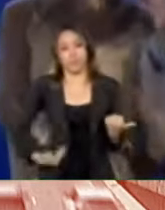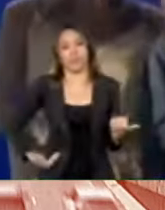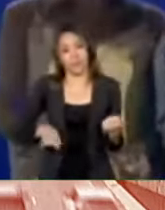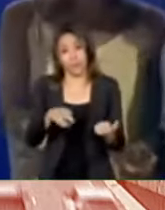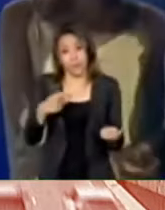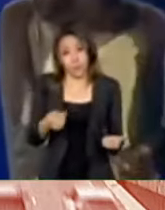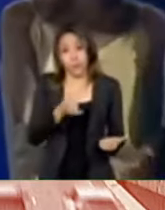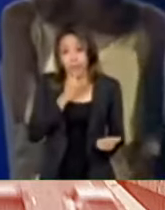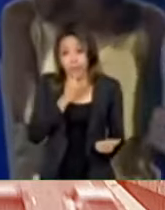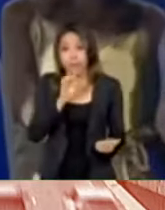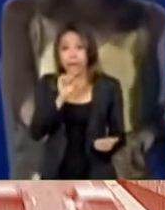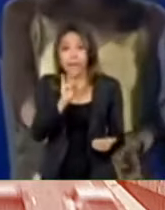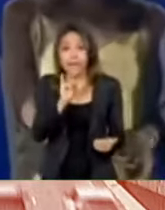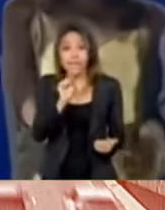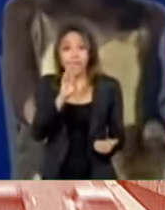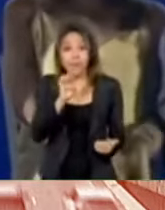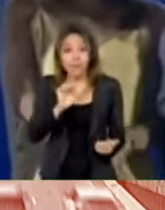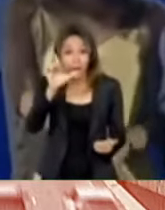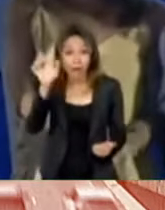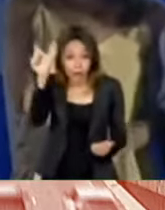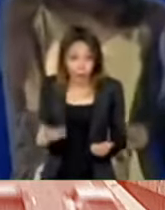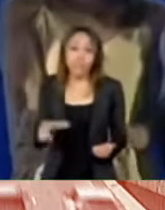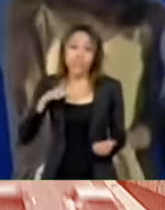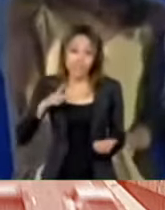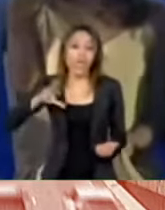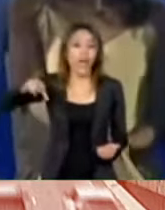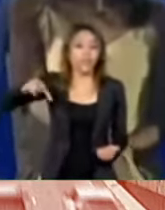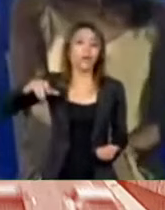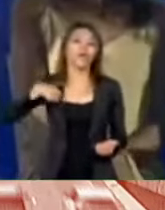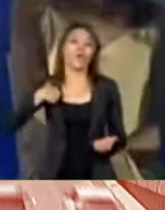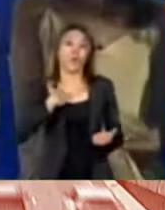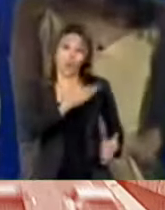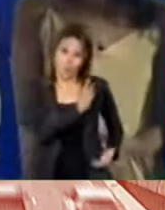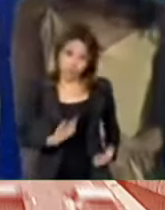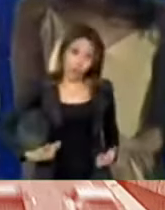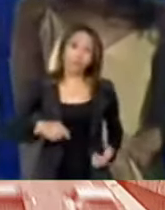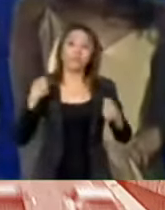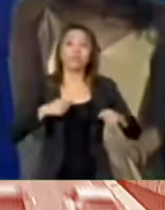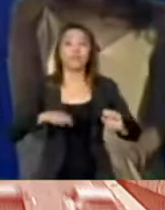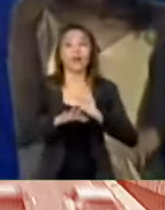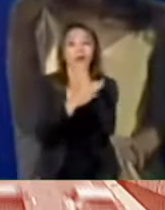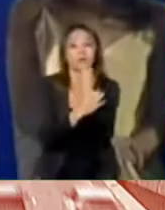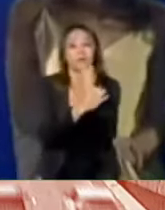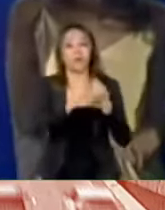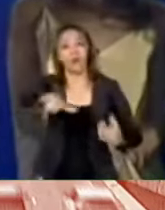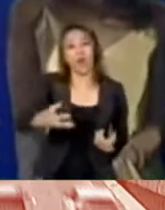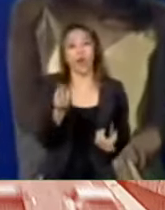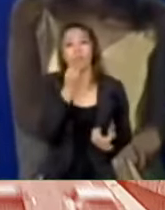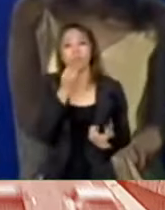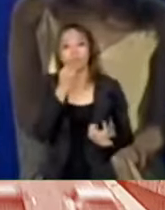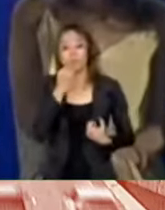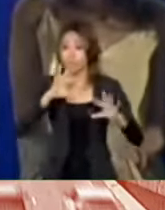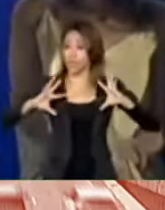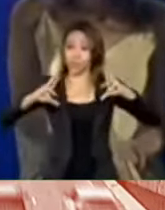né? Altos elogios. É aquela velha, foi o Valdemar da Costa Neto, presidente do partido de aluguel do Bolsonaro,